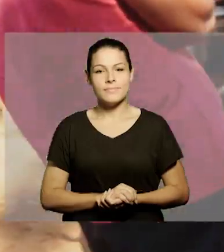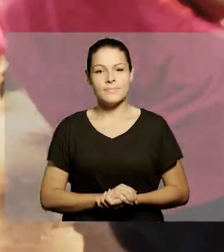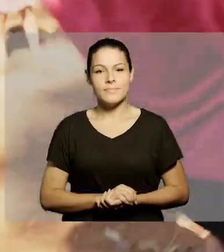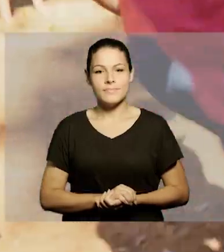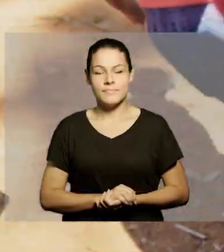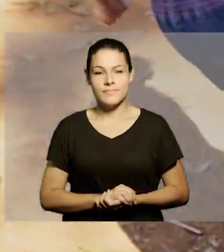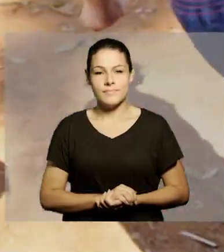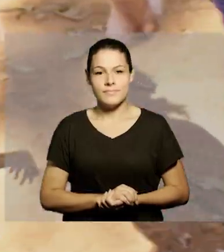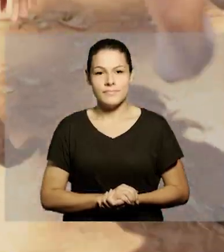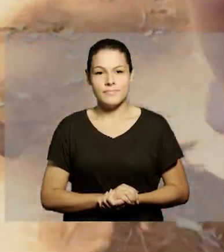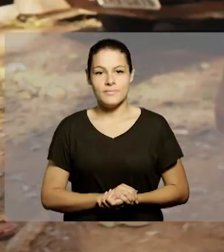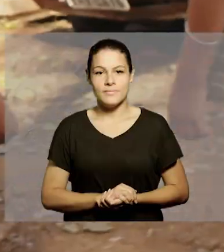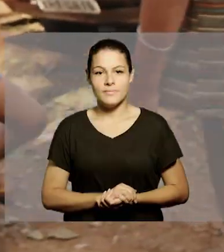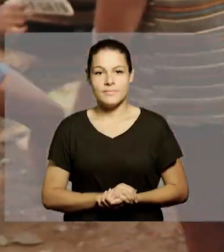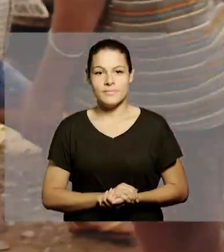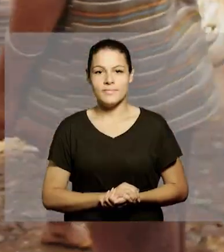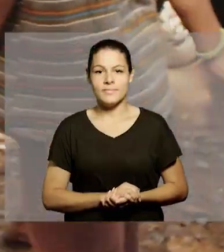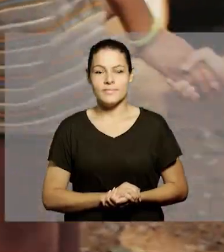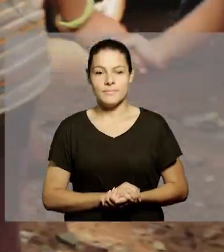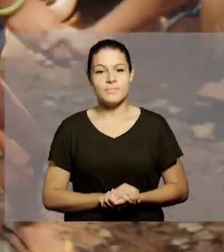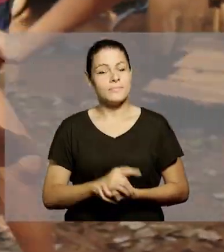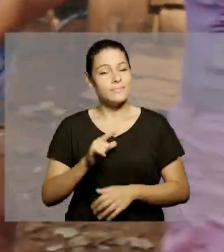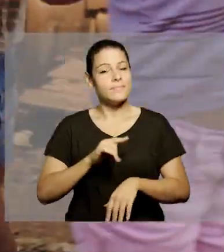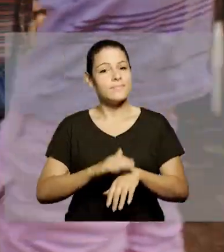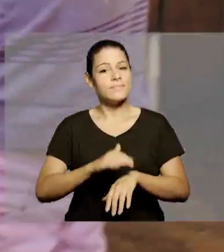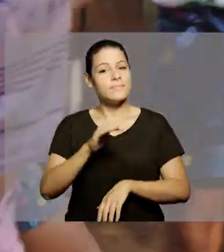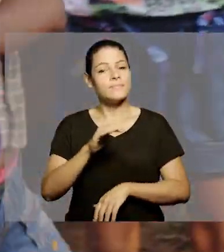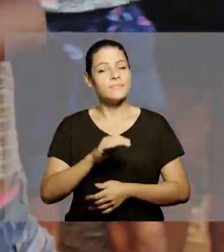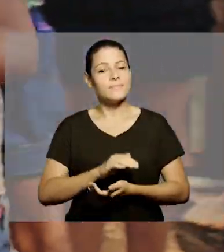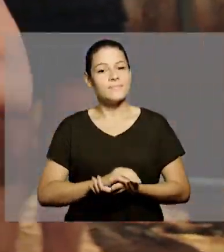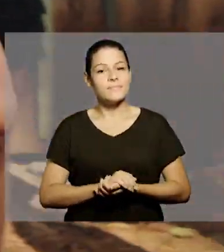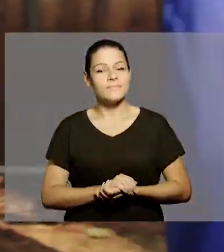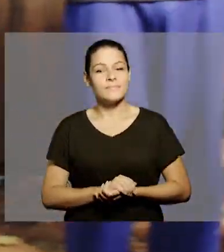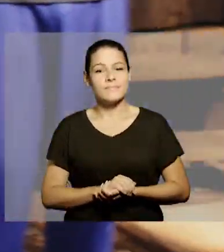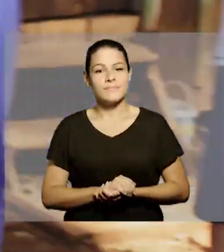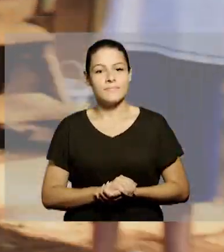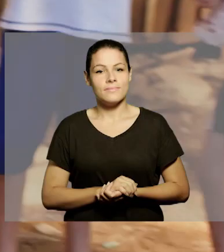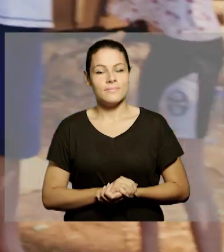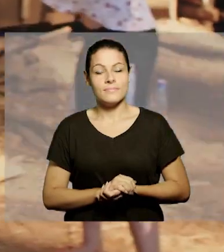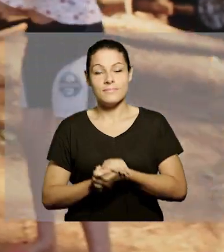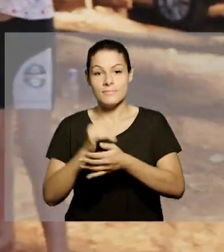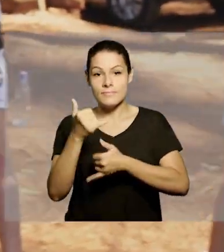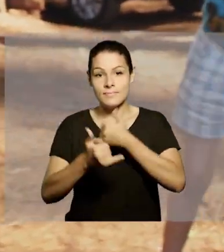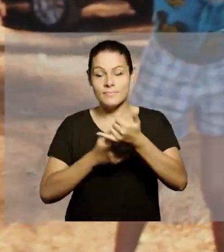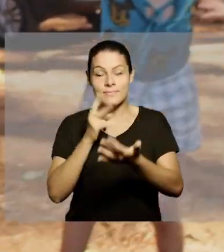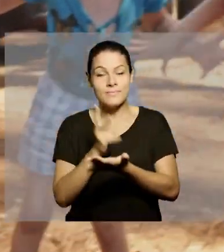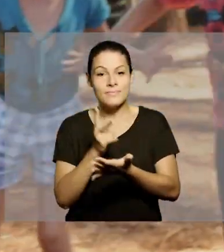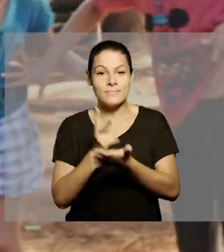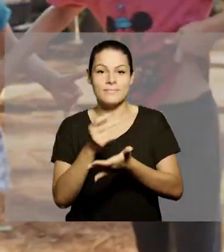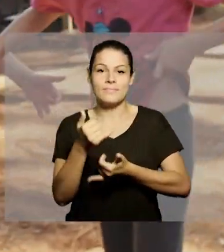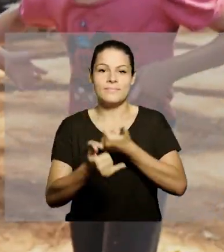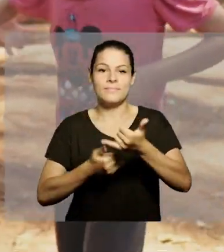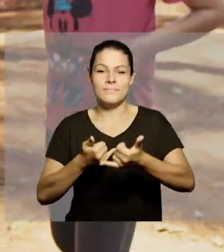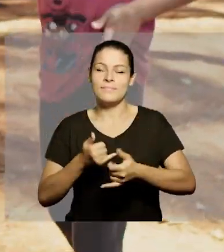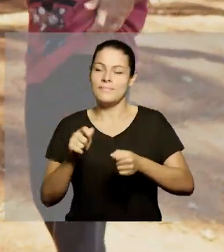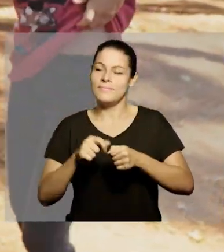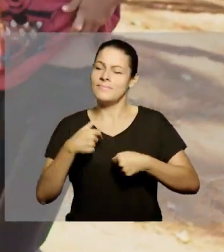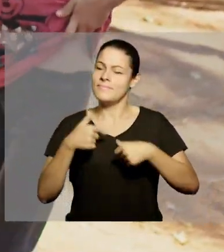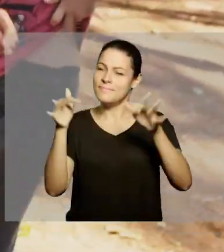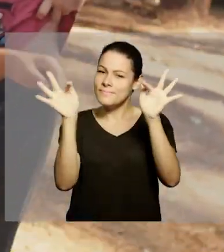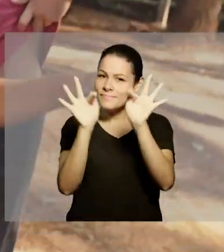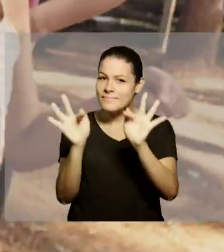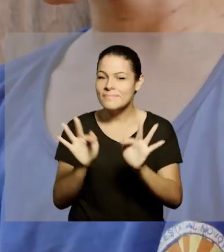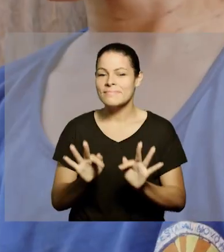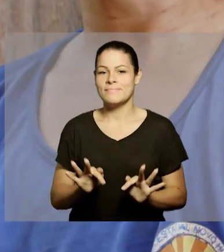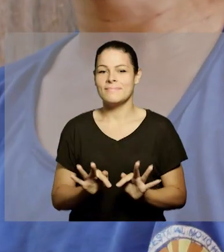da roda. E tem mais, que a brincadeira que eu sempre brinco me faz eu ficar